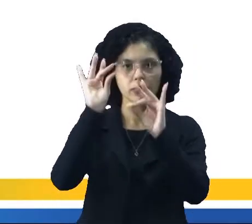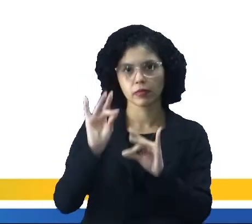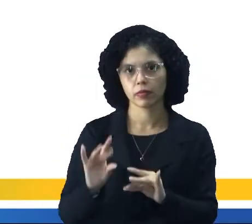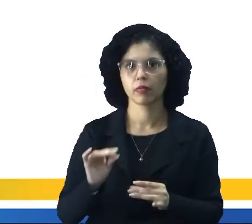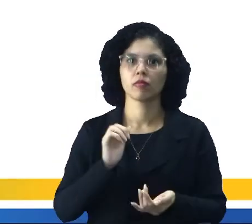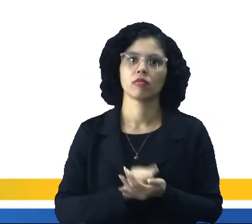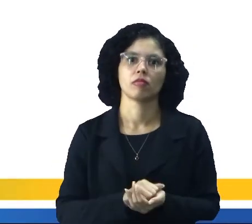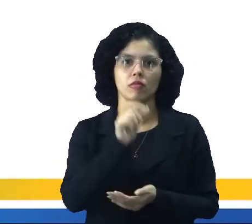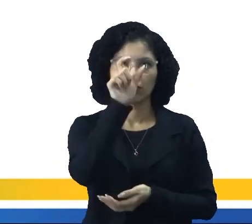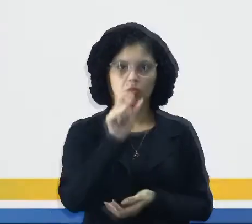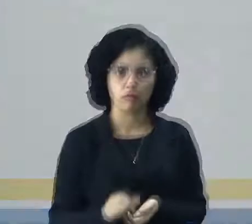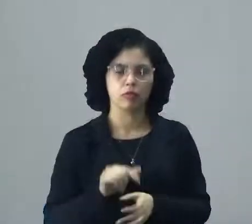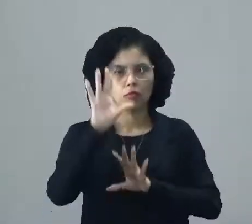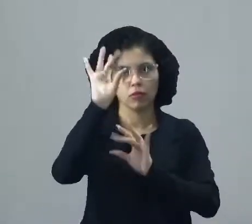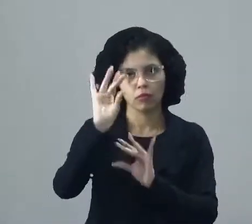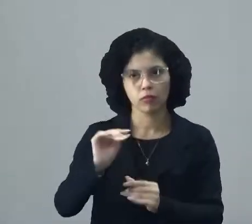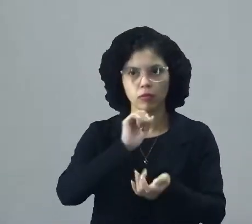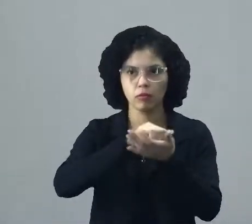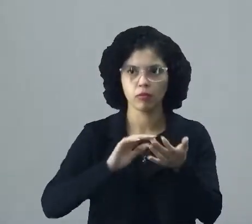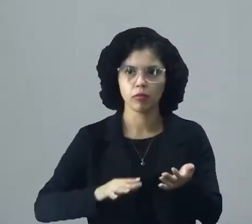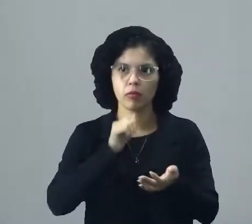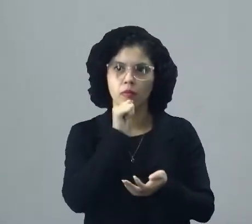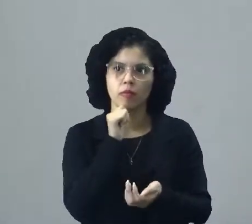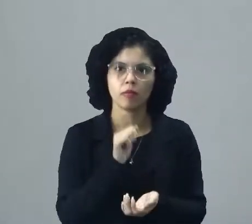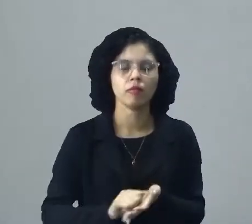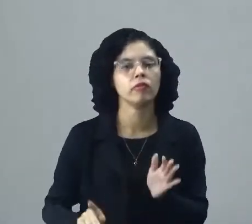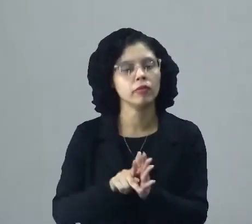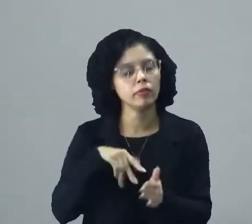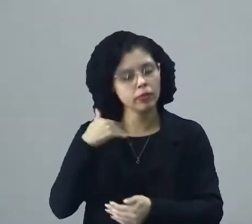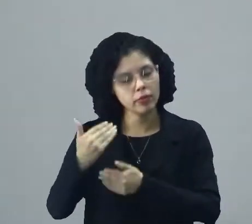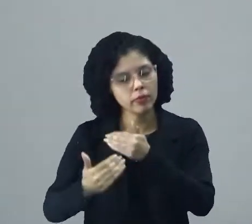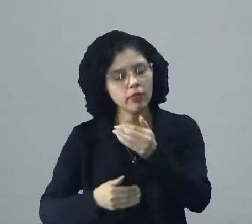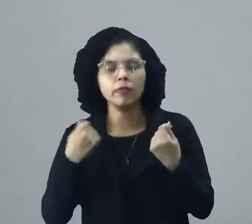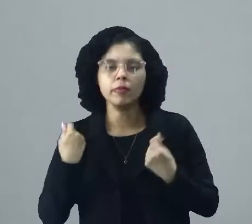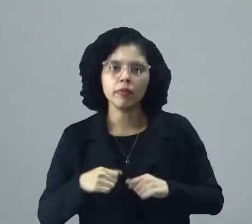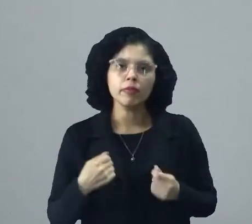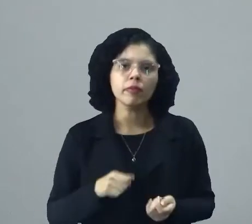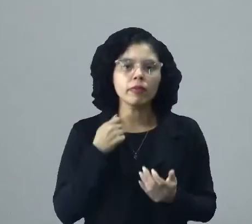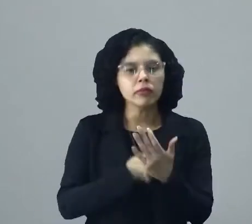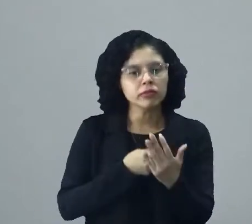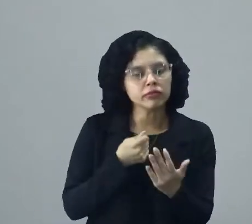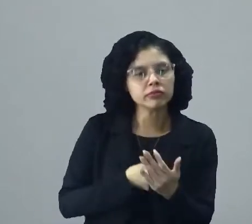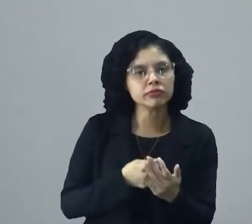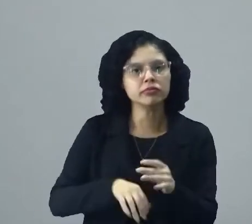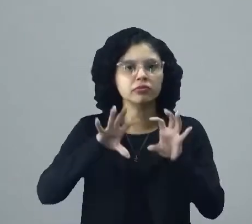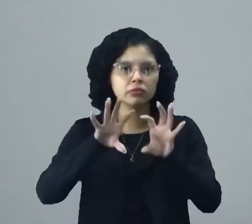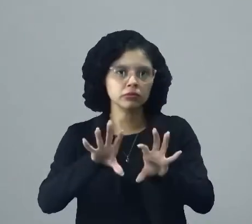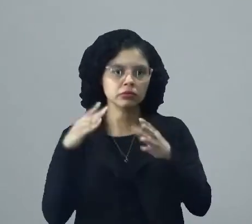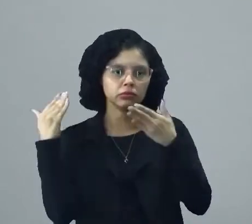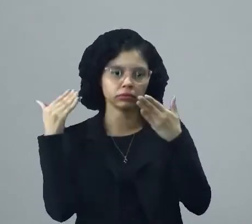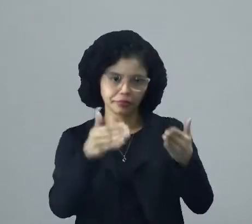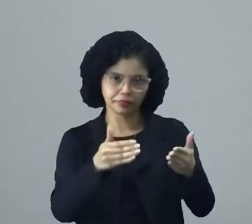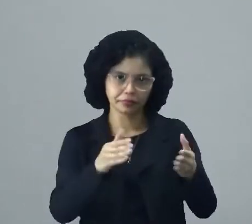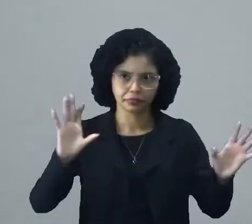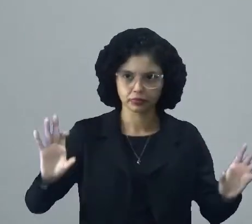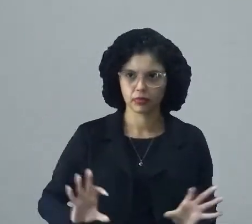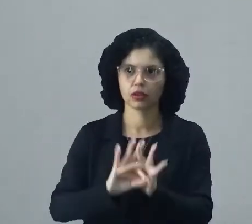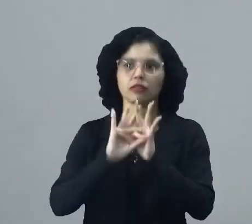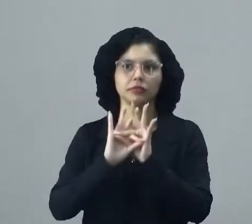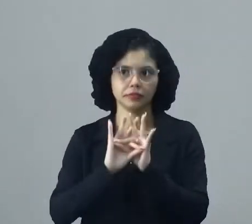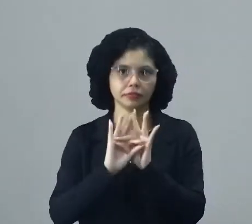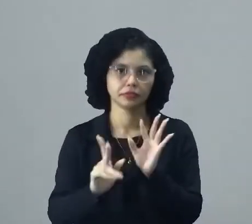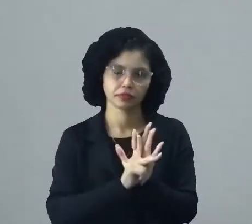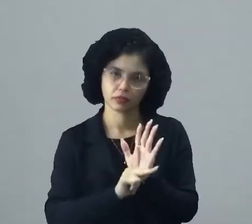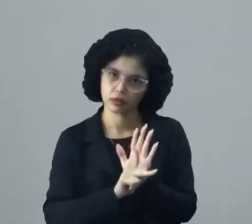ginástica artística. Então vejam que cada atividade ela vai necessitando, requisitando determinados atributos do